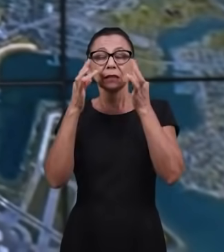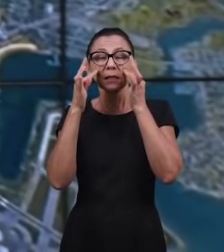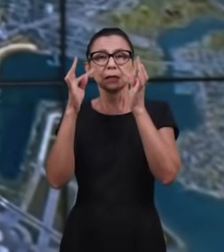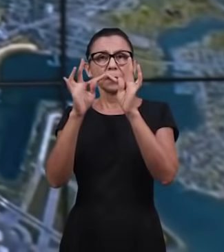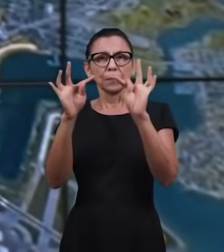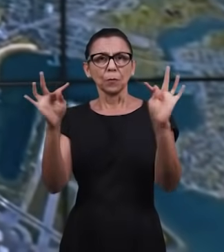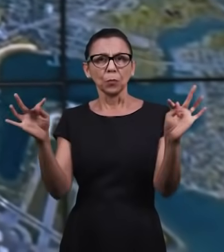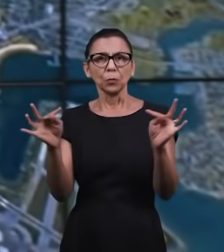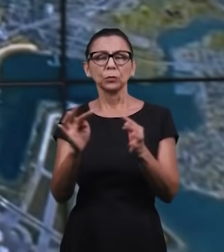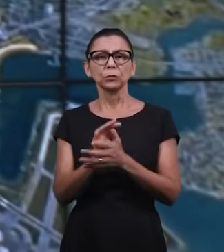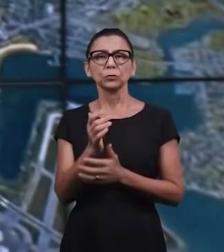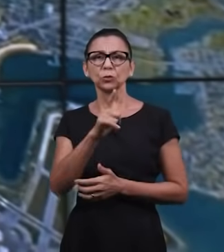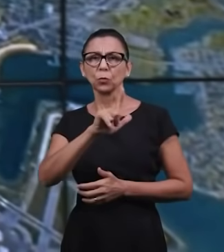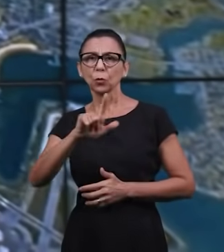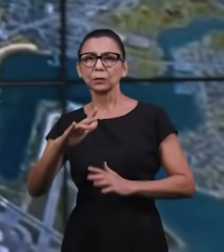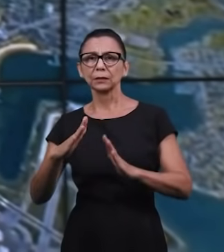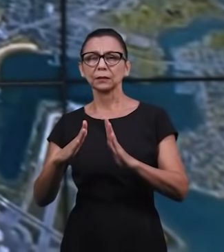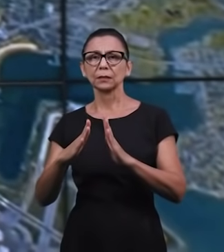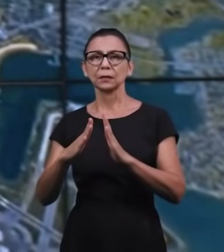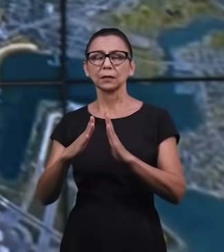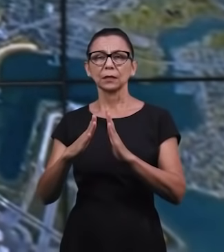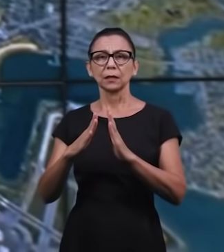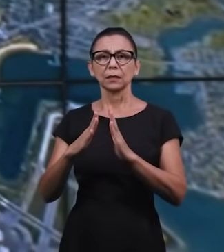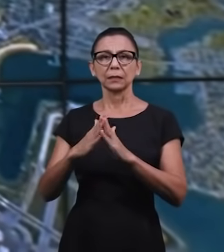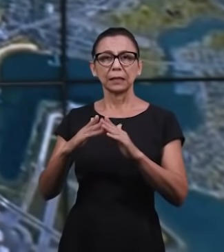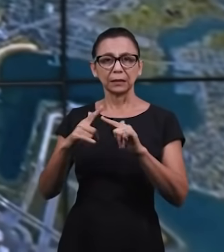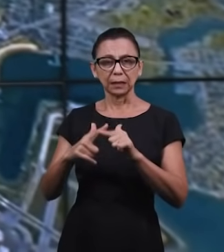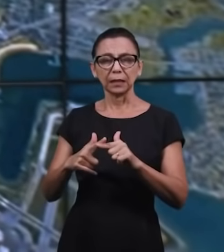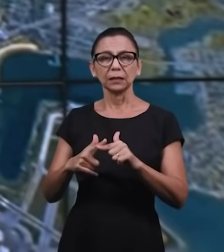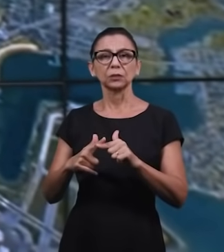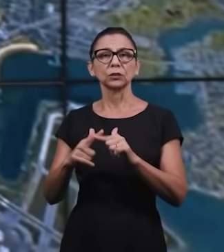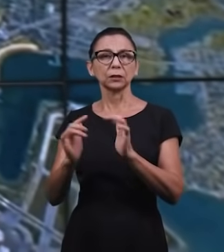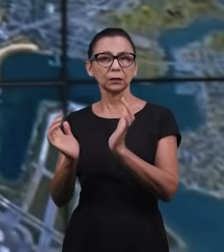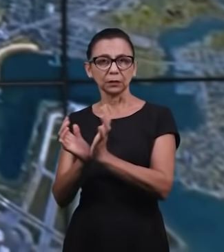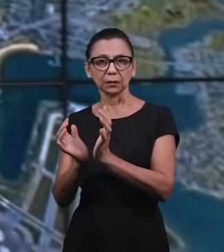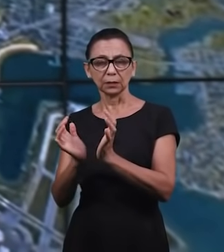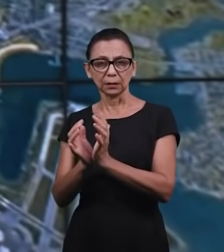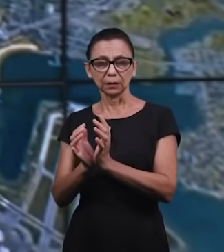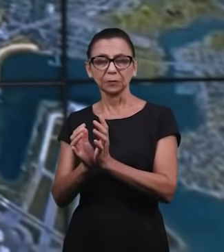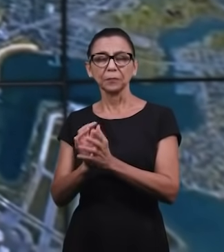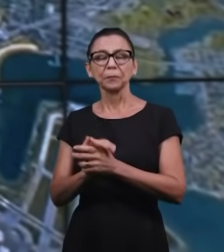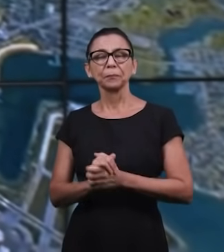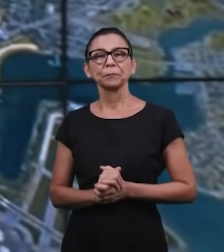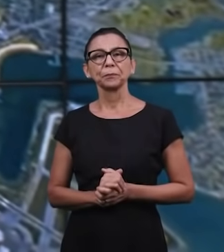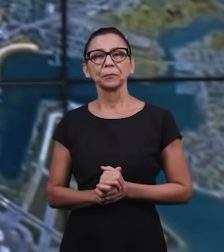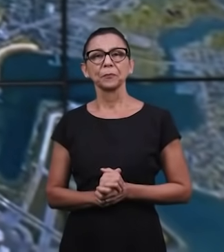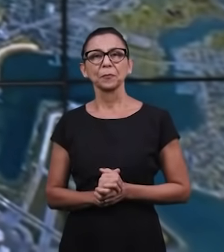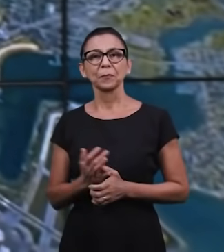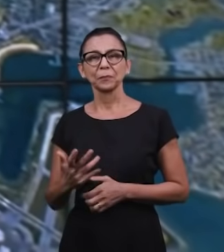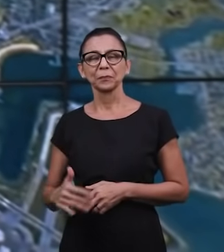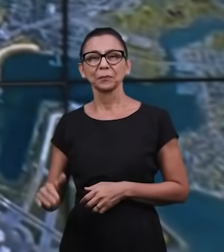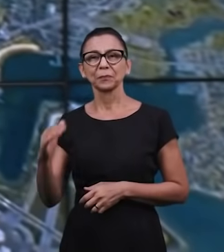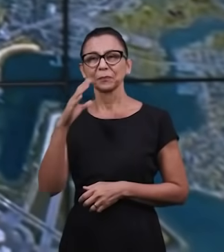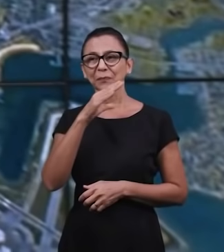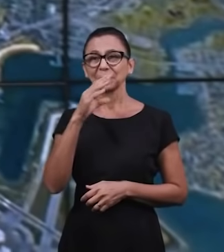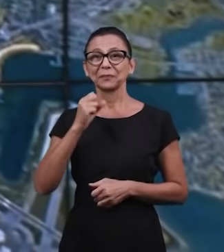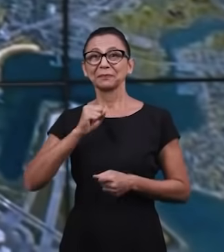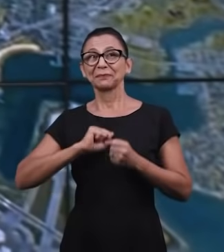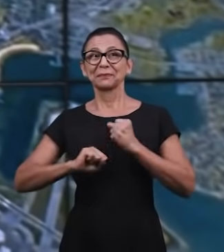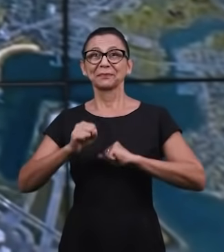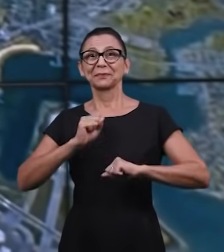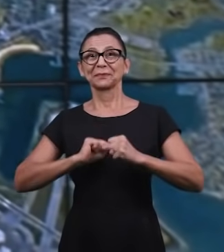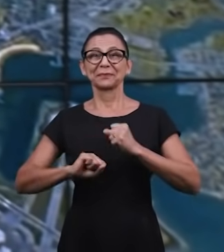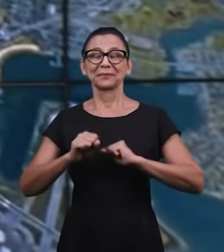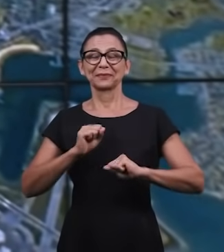Medford. Vamos ter testemunho de crianças, de intermediários, de adolescentes da igreja, né? E elas ficam